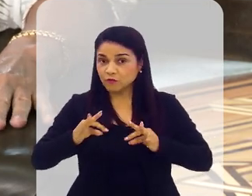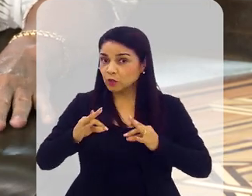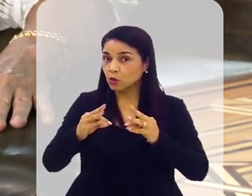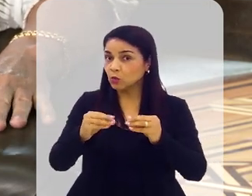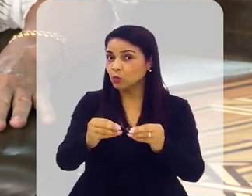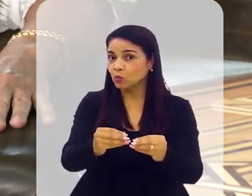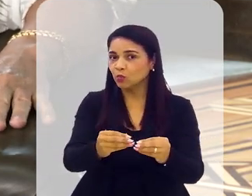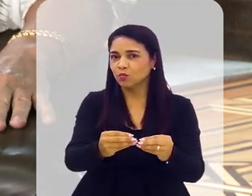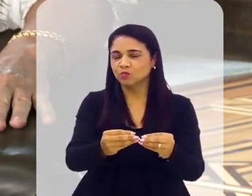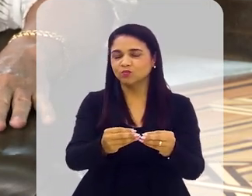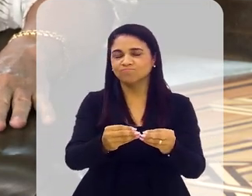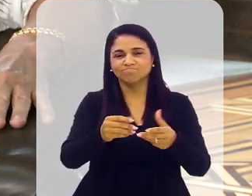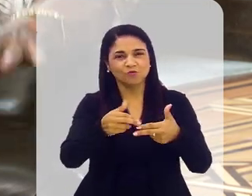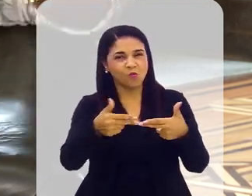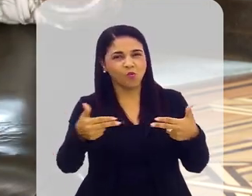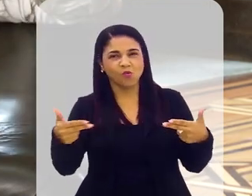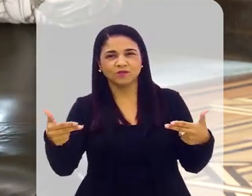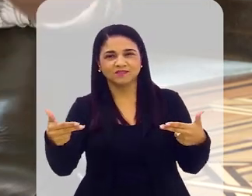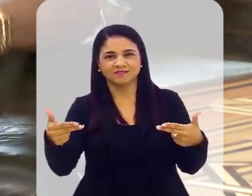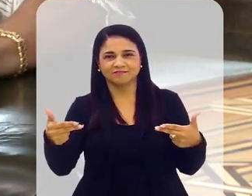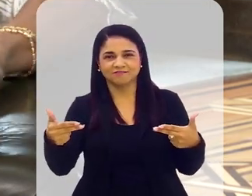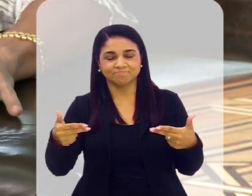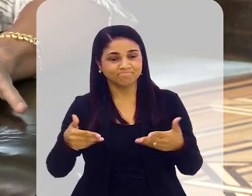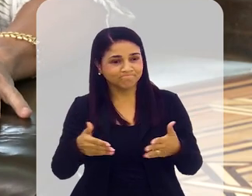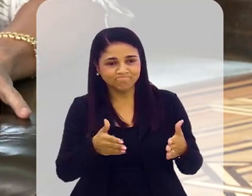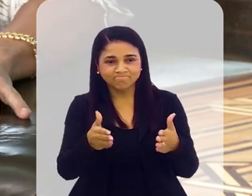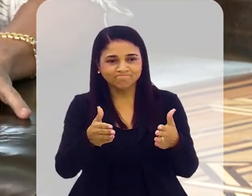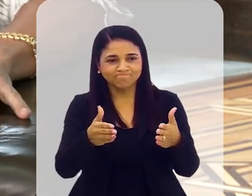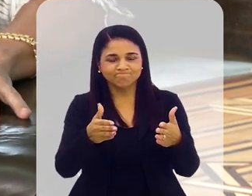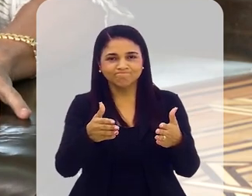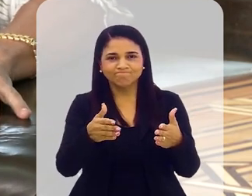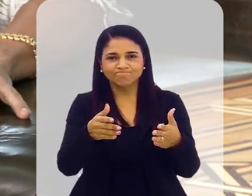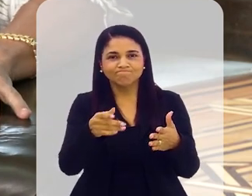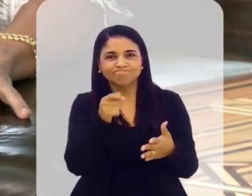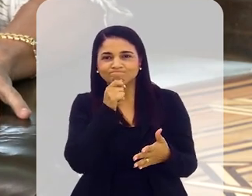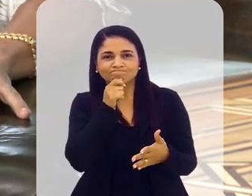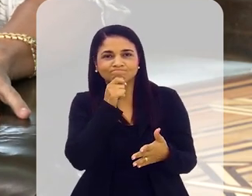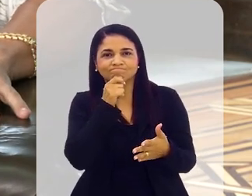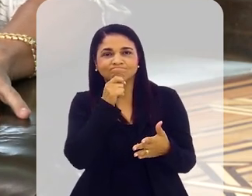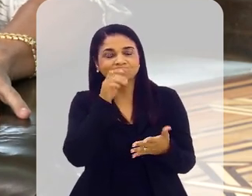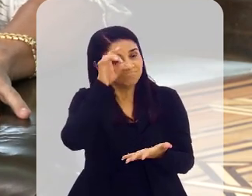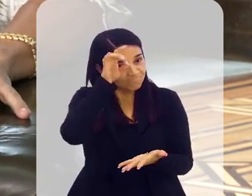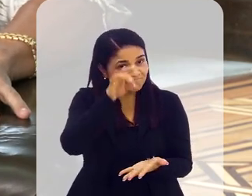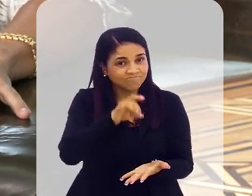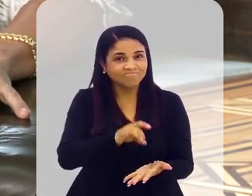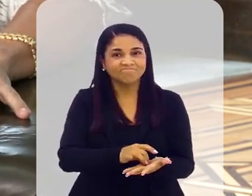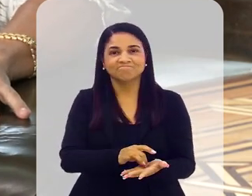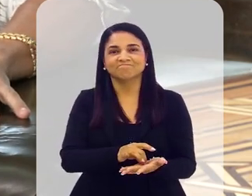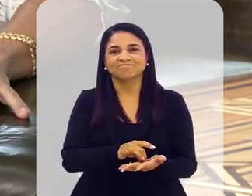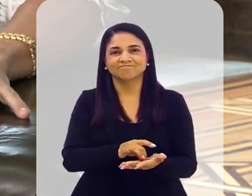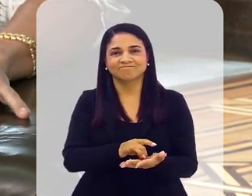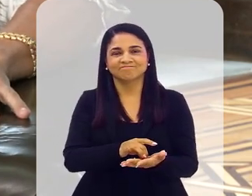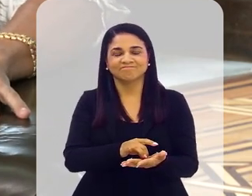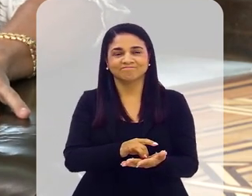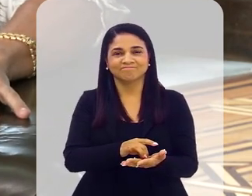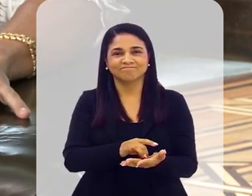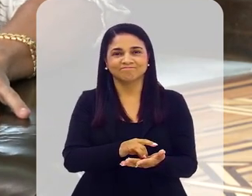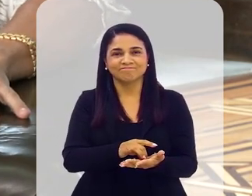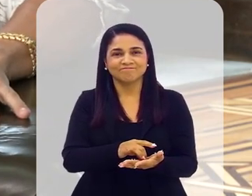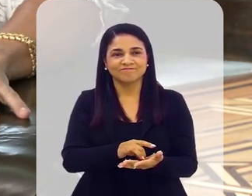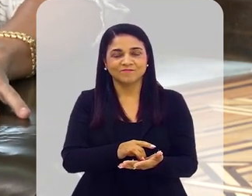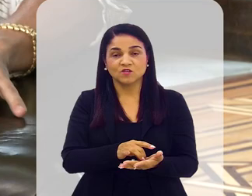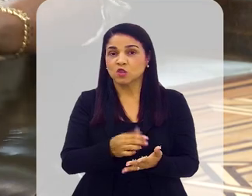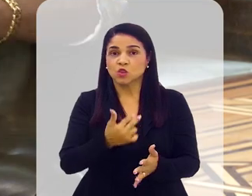justifica tanta coisa sem saída. É a realidade que eu